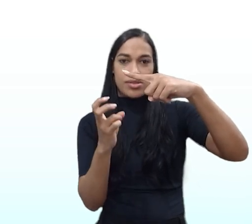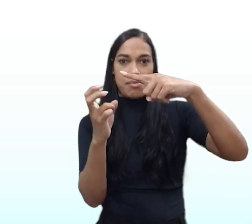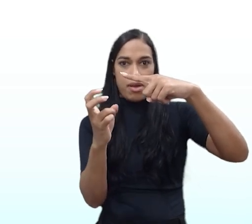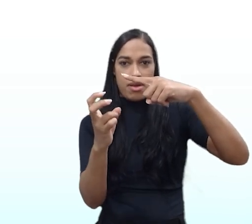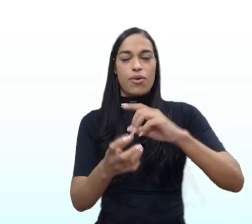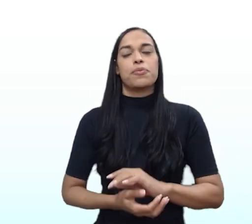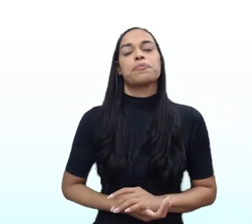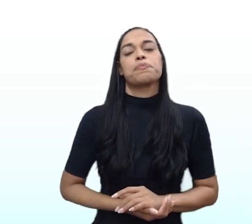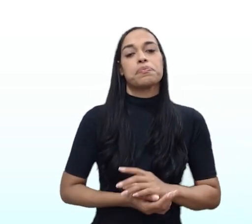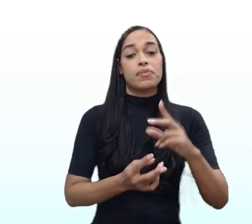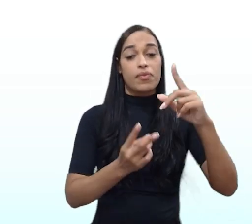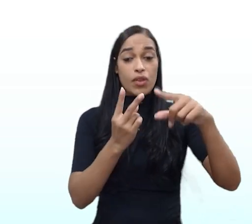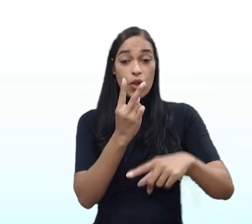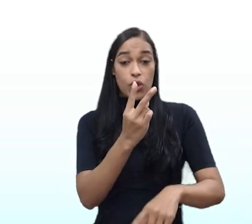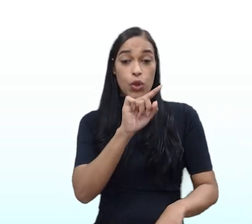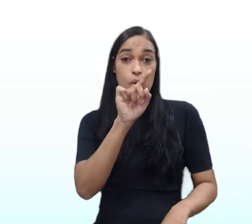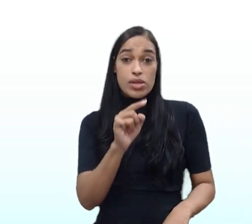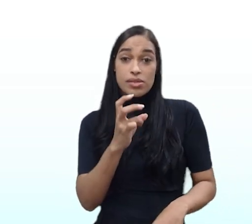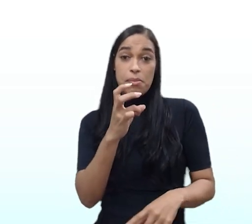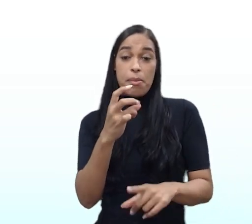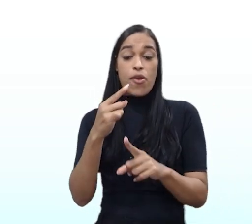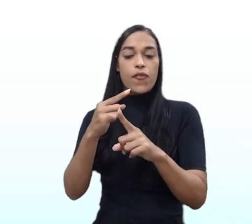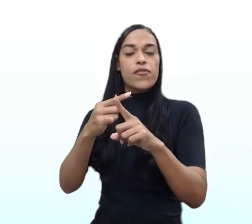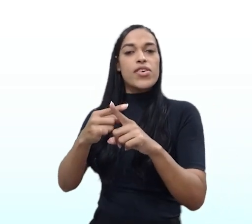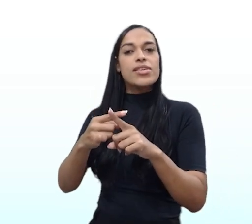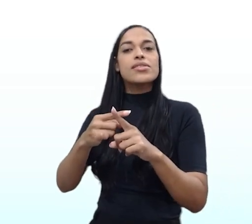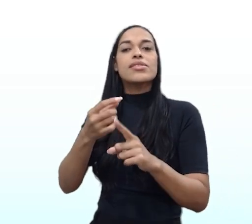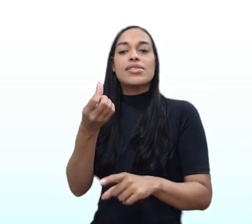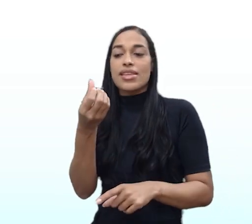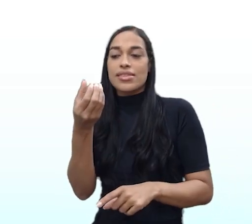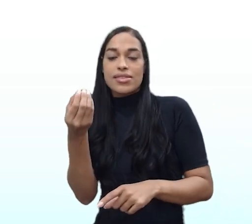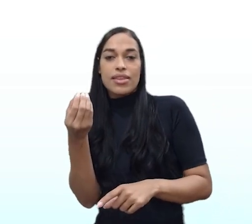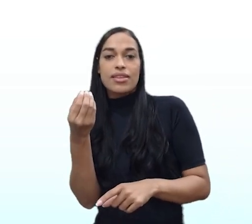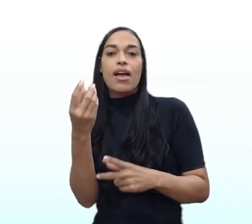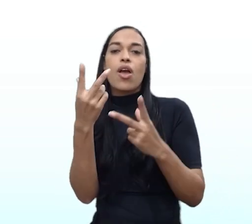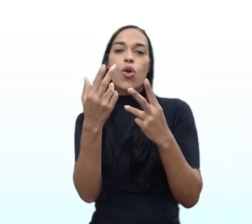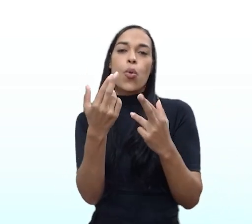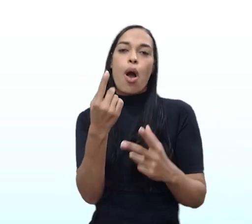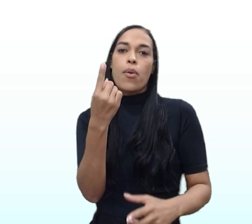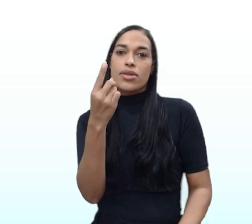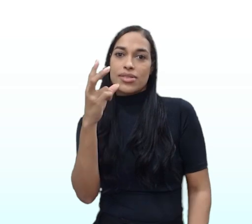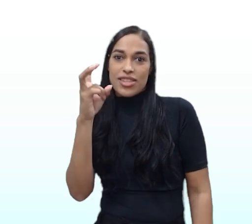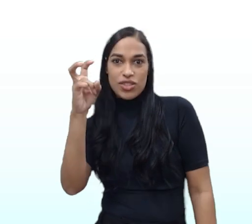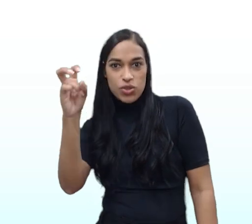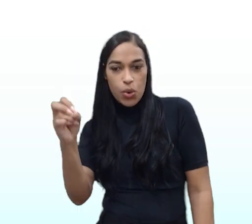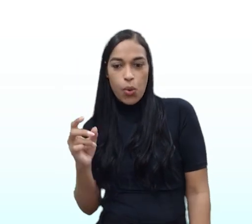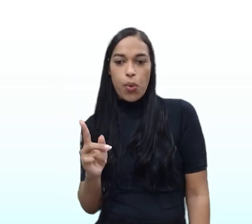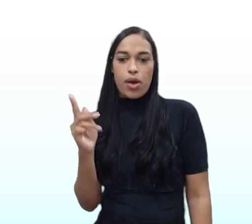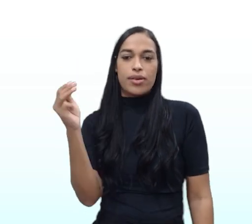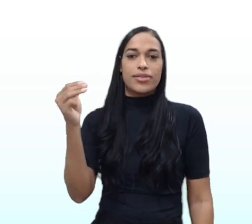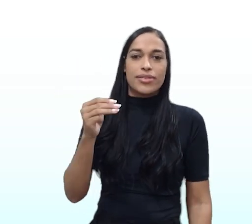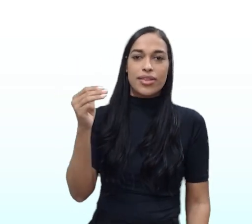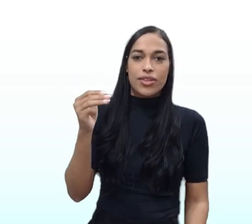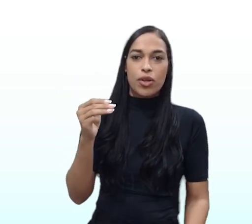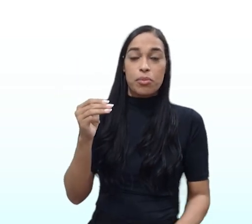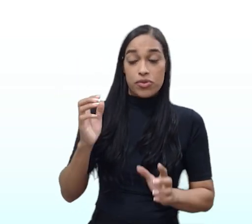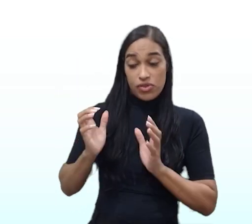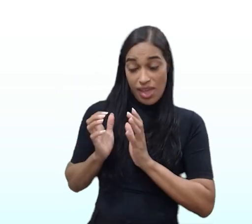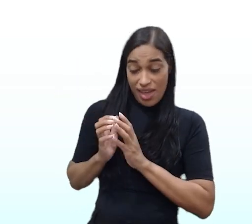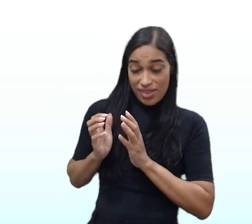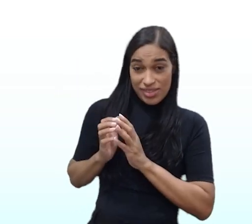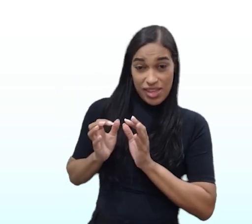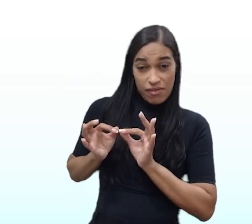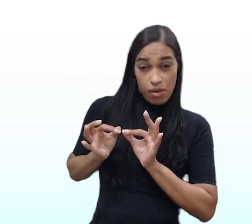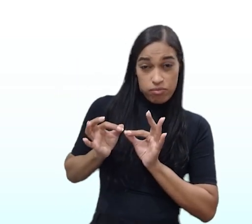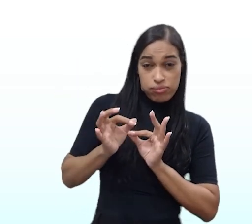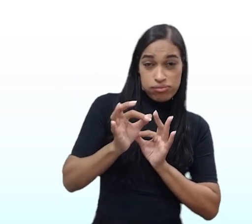tá bom? Vamos lá. 2,5 vezes 60, eu vou ter 150 quilômetros, que é mais ou menos o que você